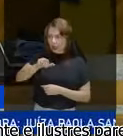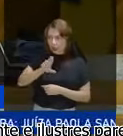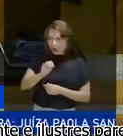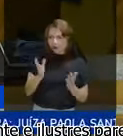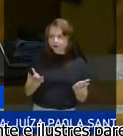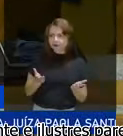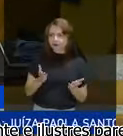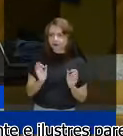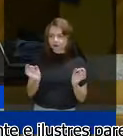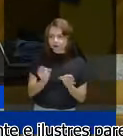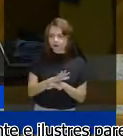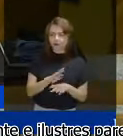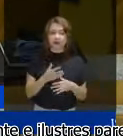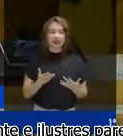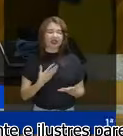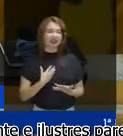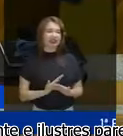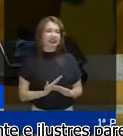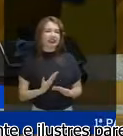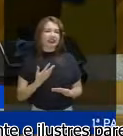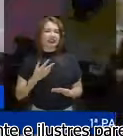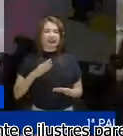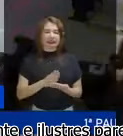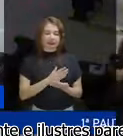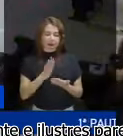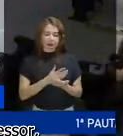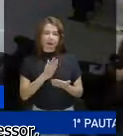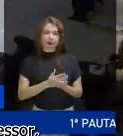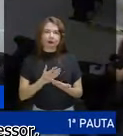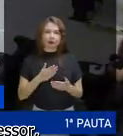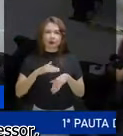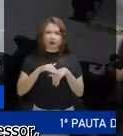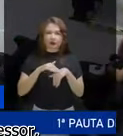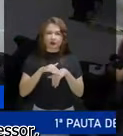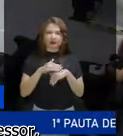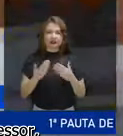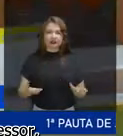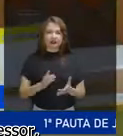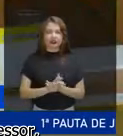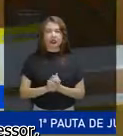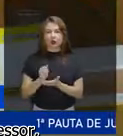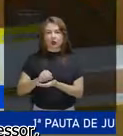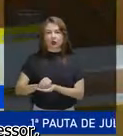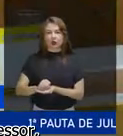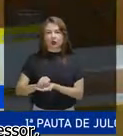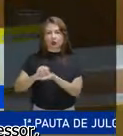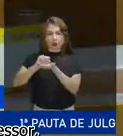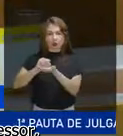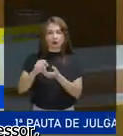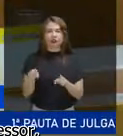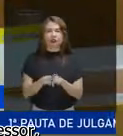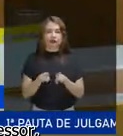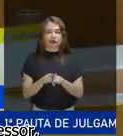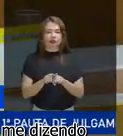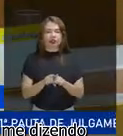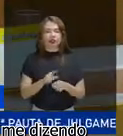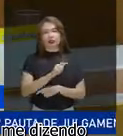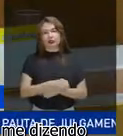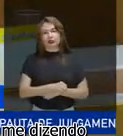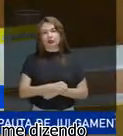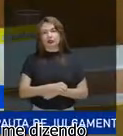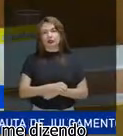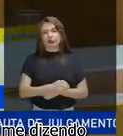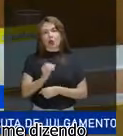senhor presidente, eminentes pares, eu acabei de trocar uma conversa aqui com o assessor, que é o assessor titular Foco no juiz